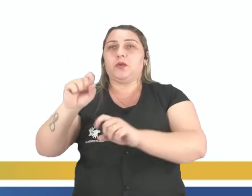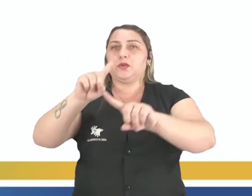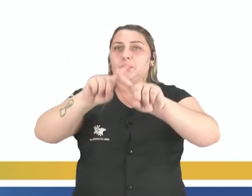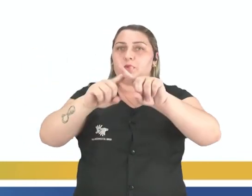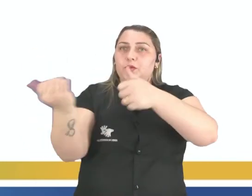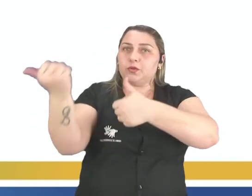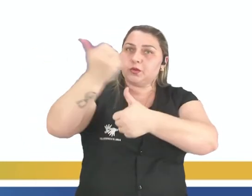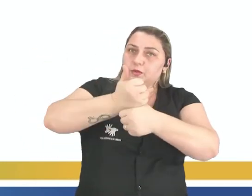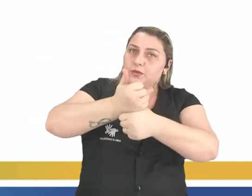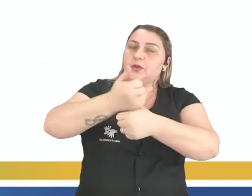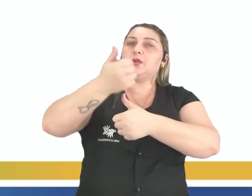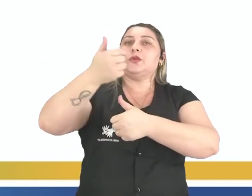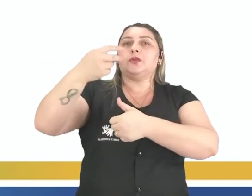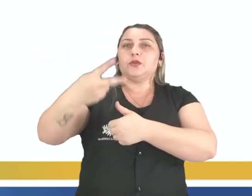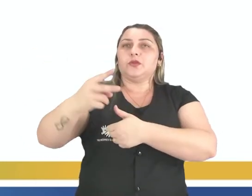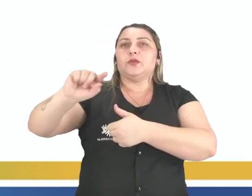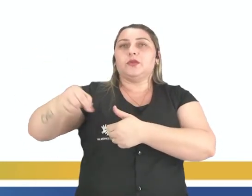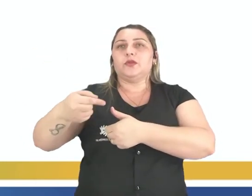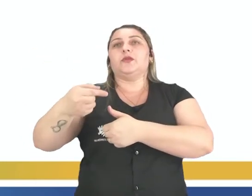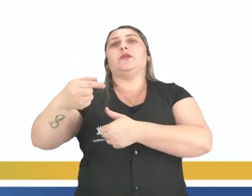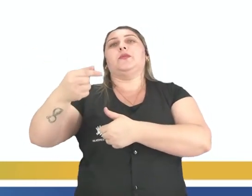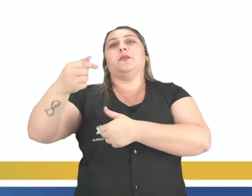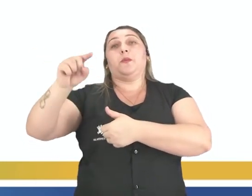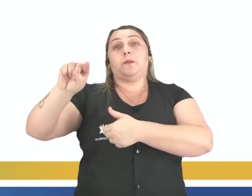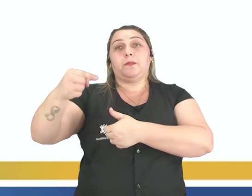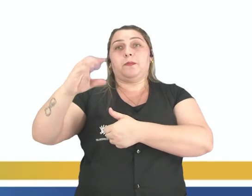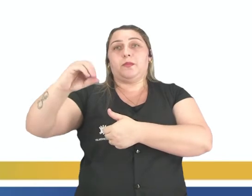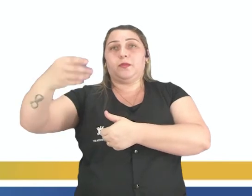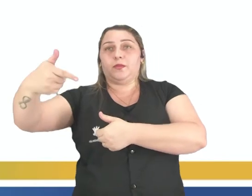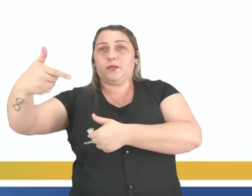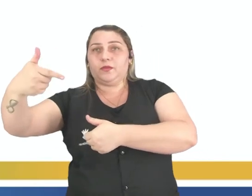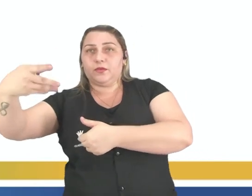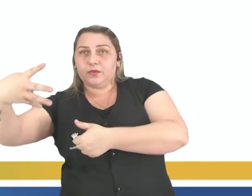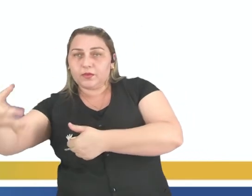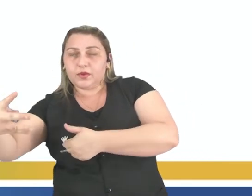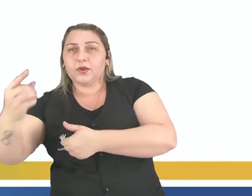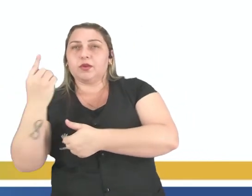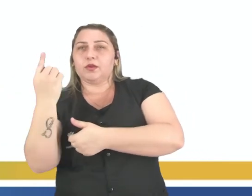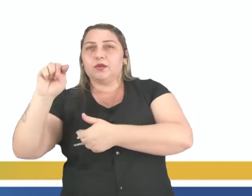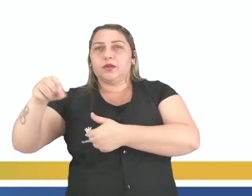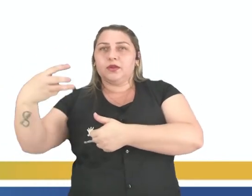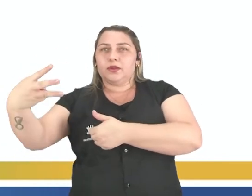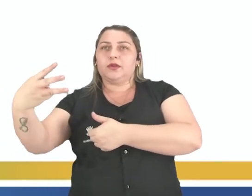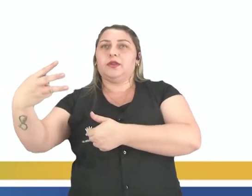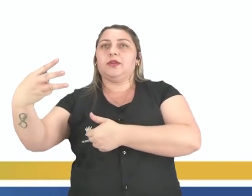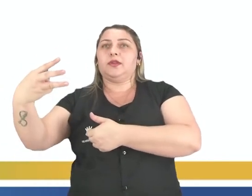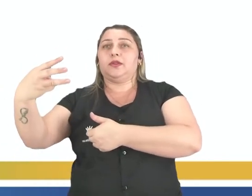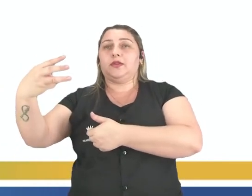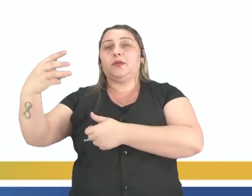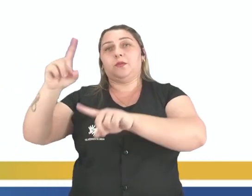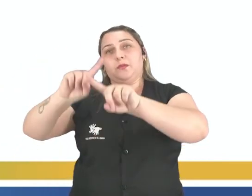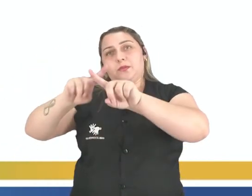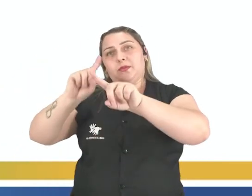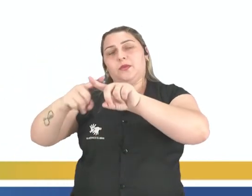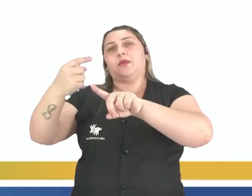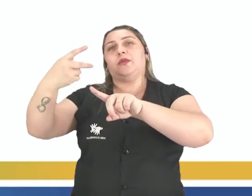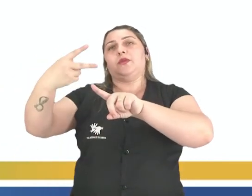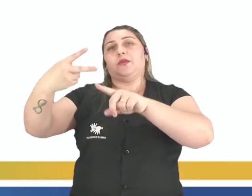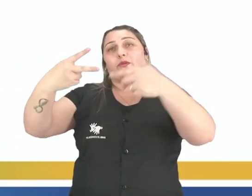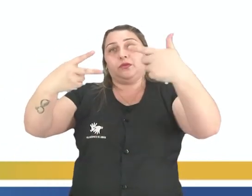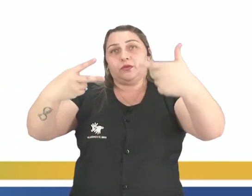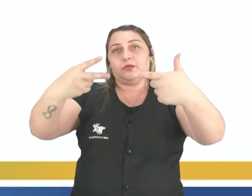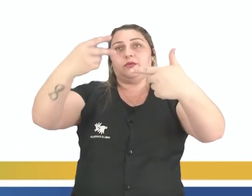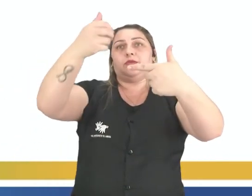2 elevado a 10 por 1024 e fazer o produto. Então, ó, 1,3 gigabyte vai ser 1,3 multiplicado por 2 elevado a